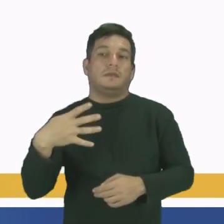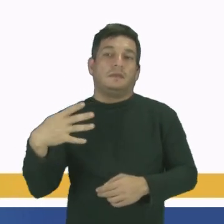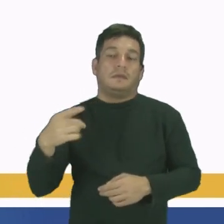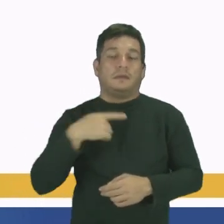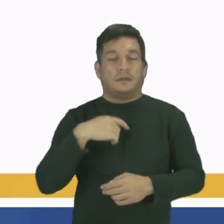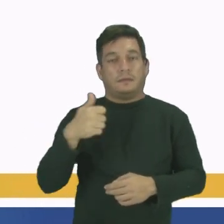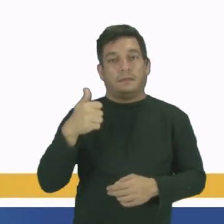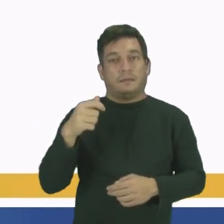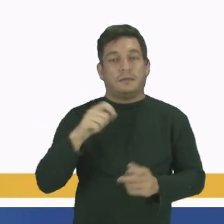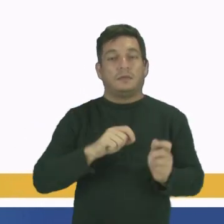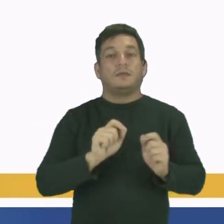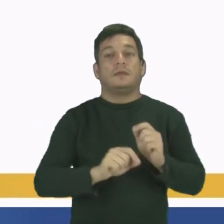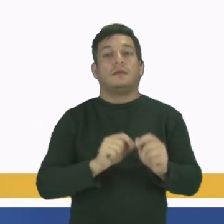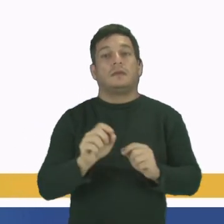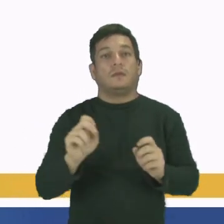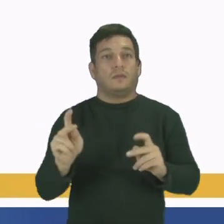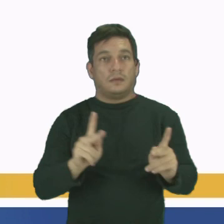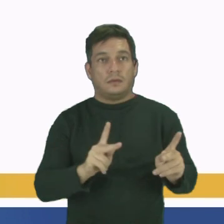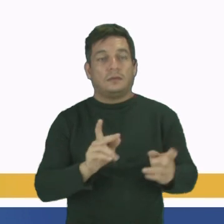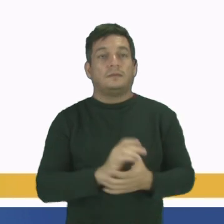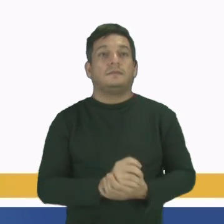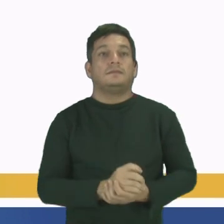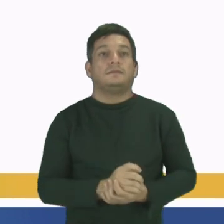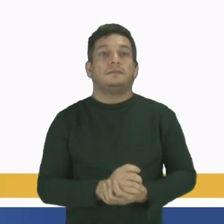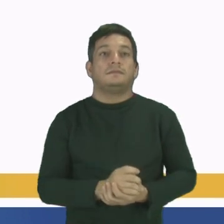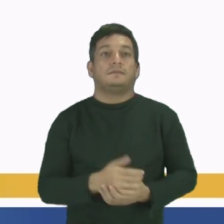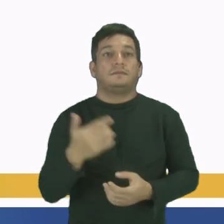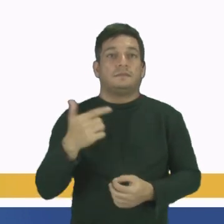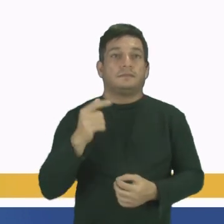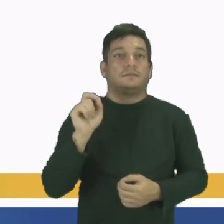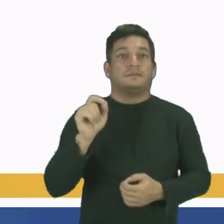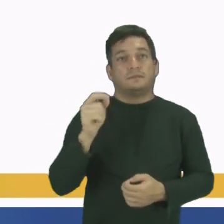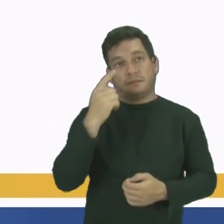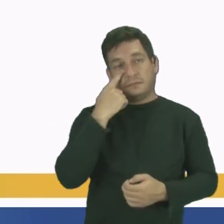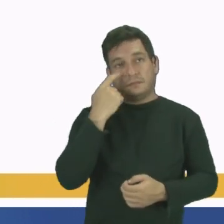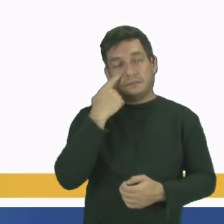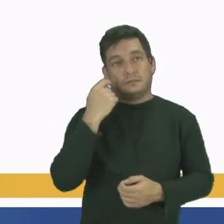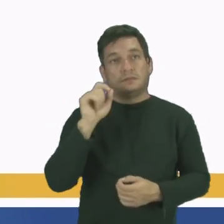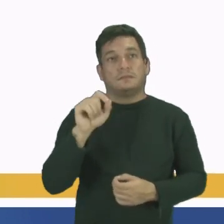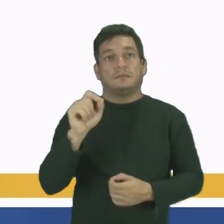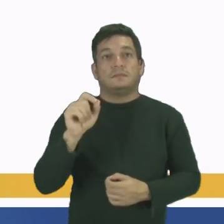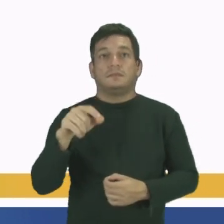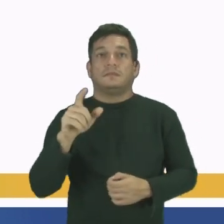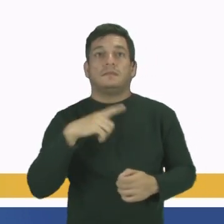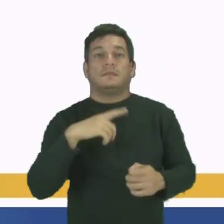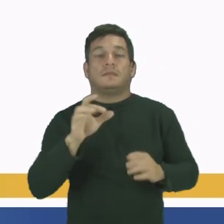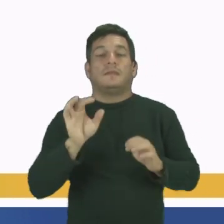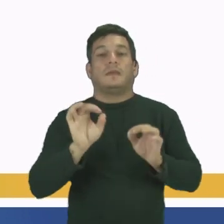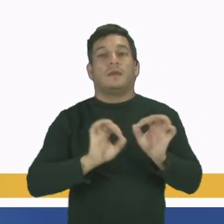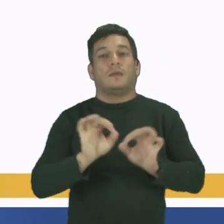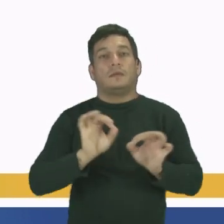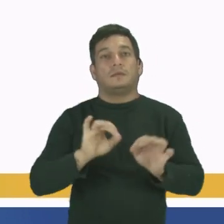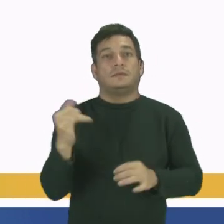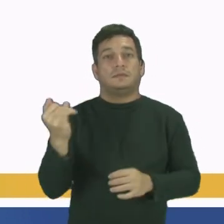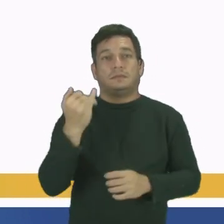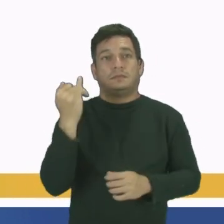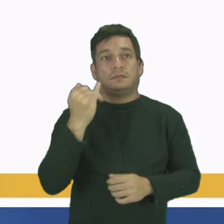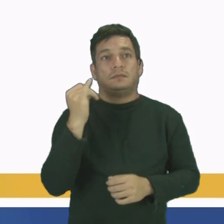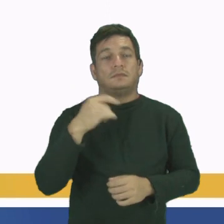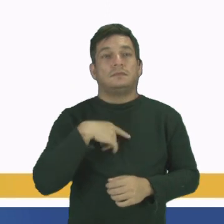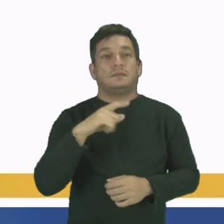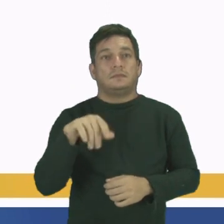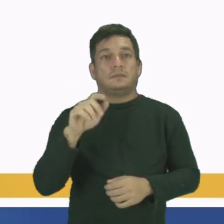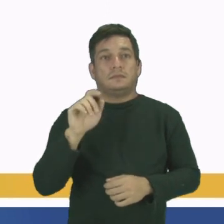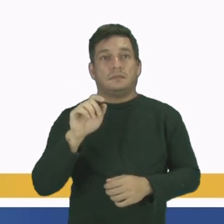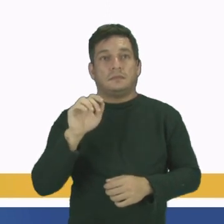primeira observação está ok. A segunda observação é que esta propriedade tem uma consequência muito importante. Sendo